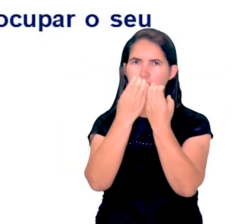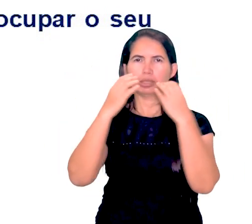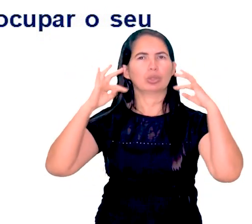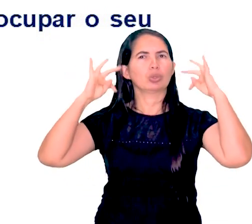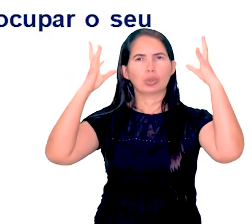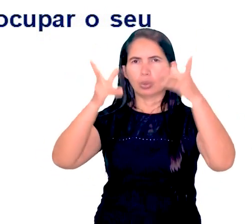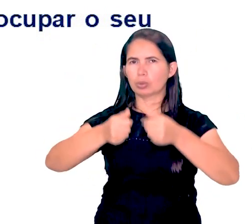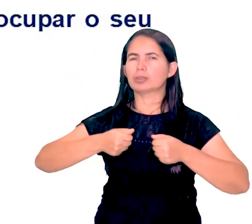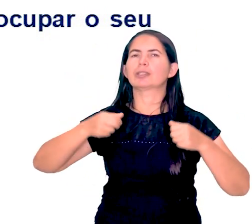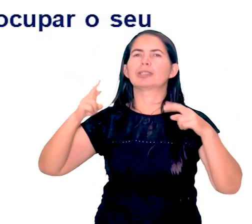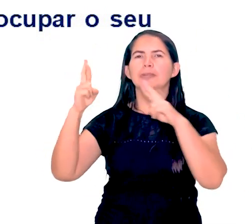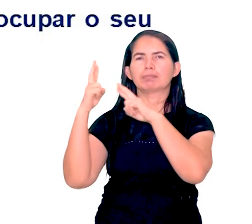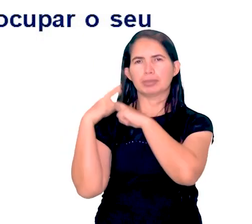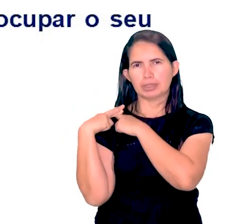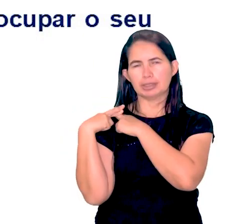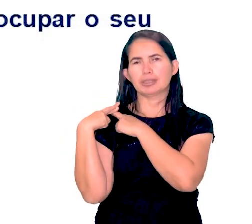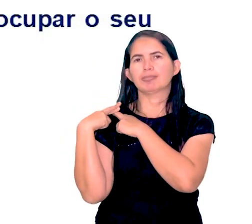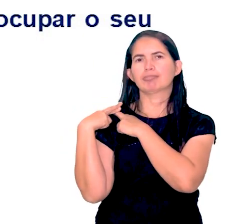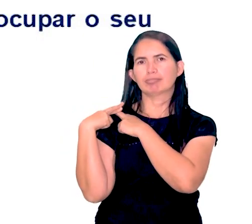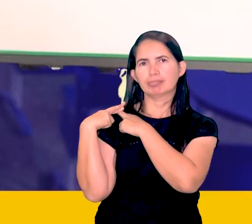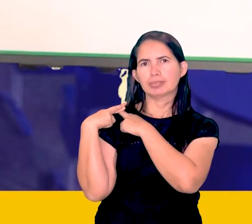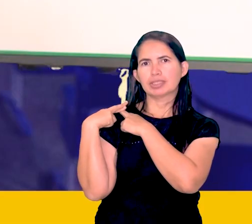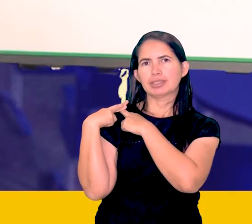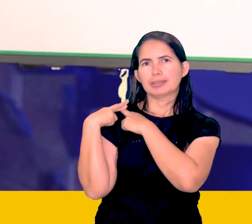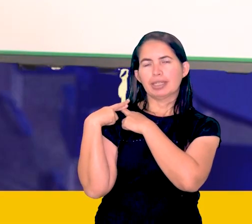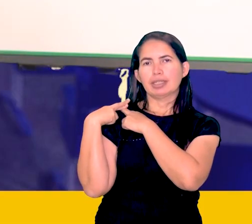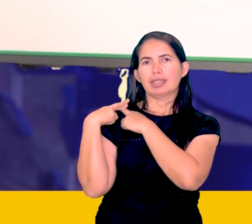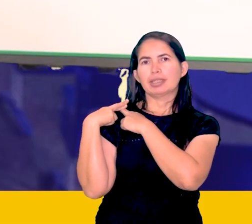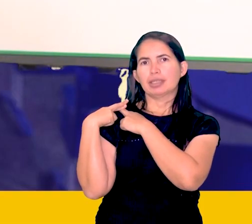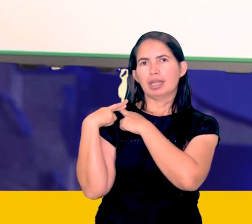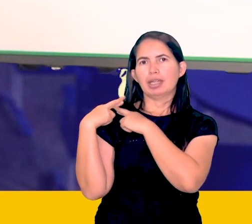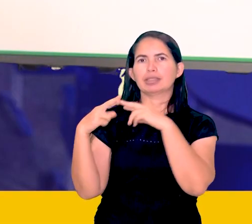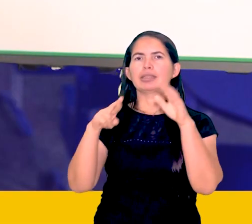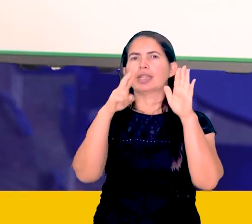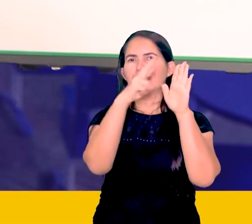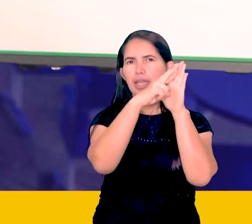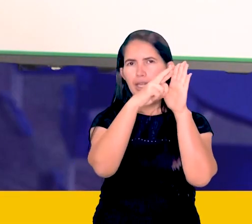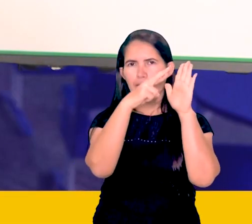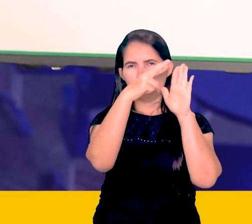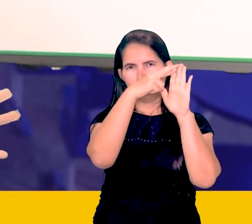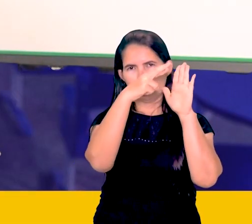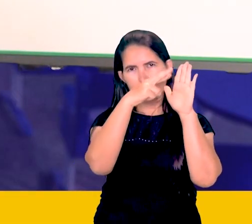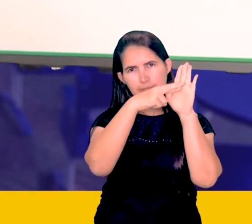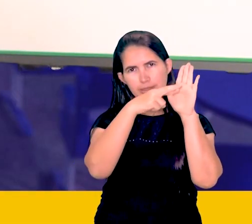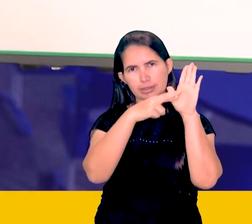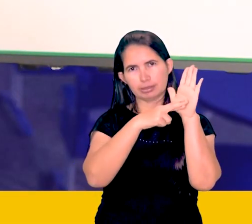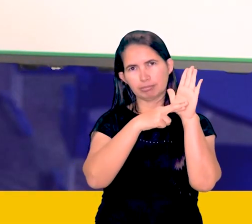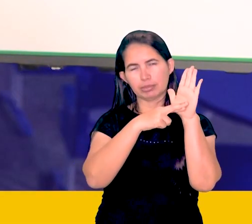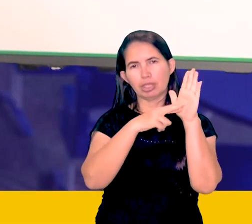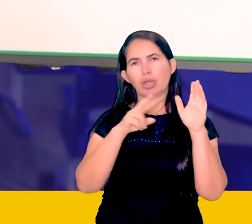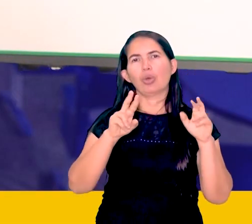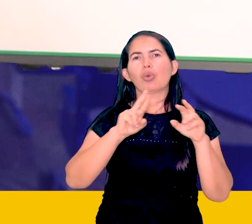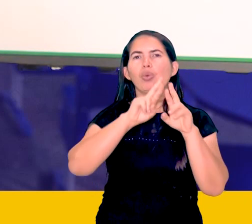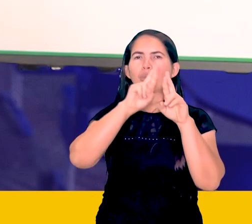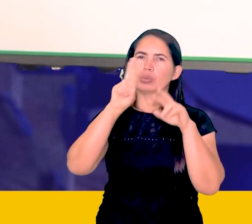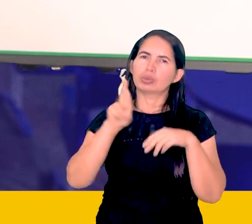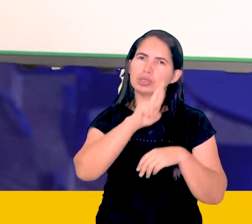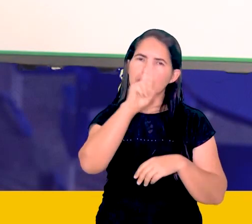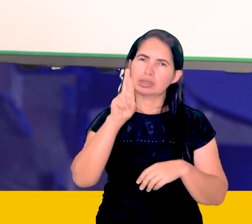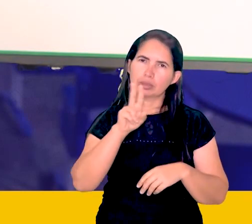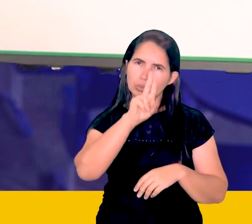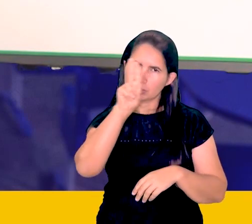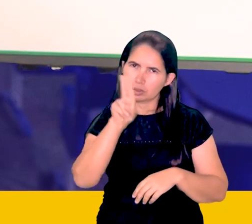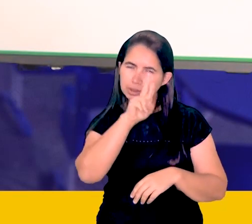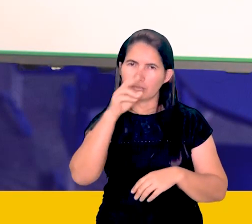Que, devido ao momento que vivemos, é importante que todos os alunos, pais, familiares e comunidade, sociedade por